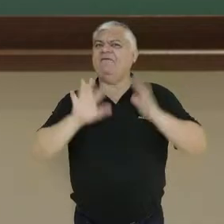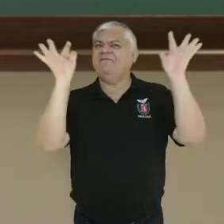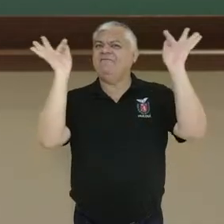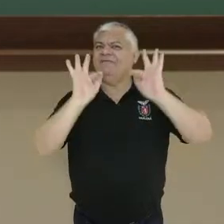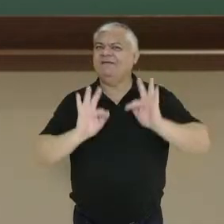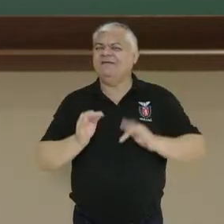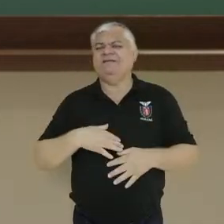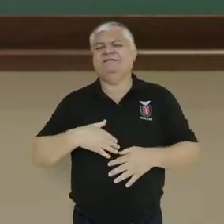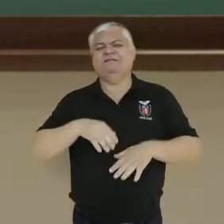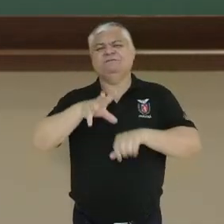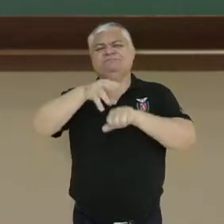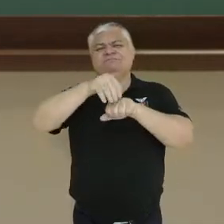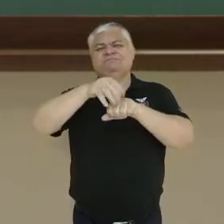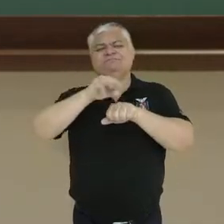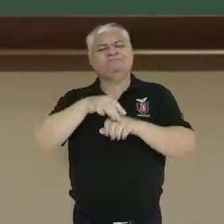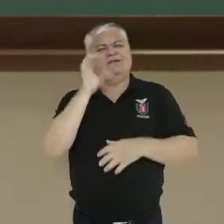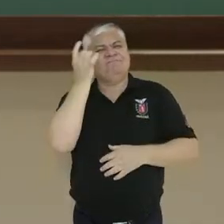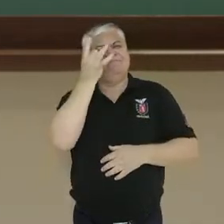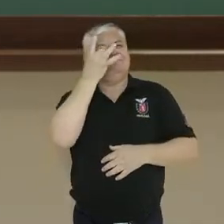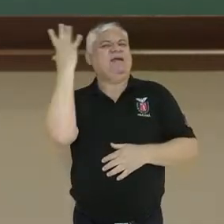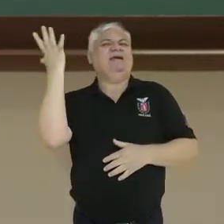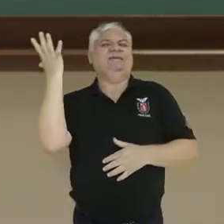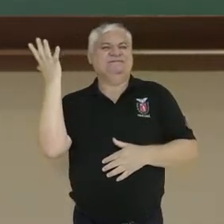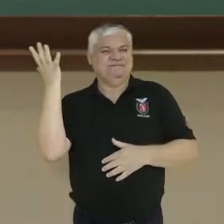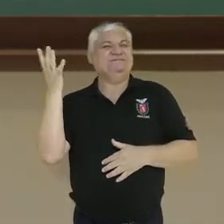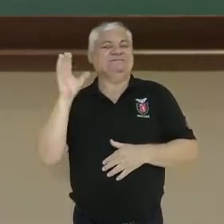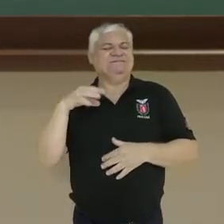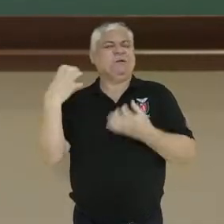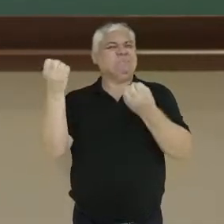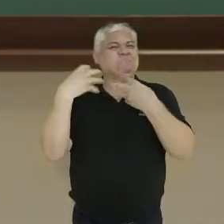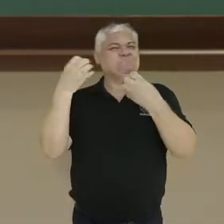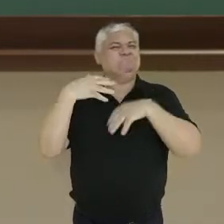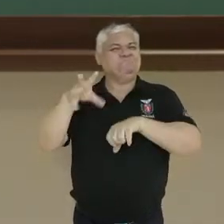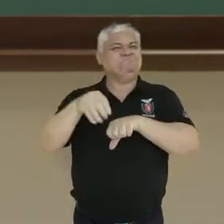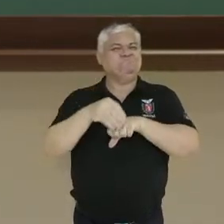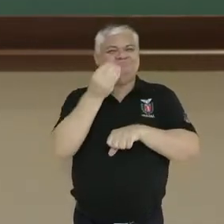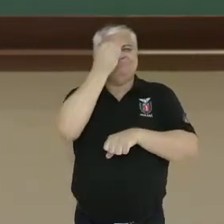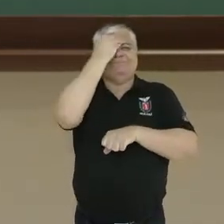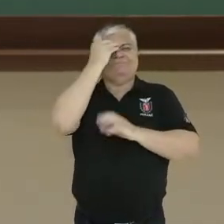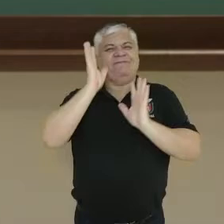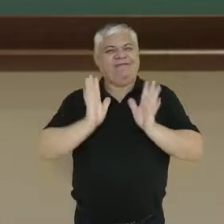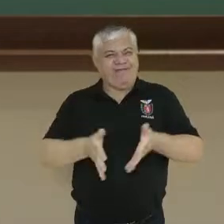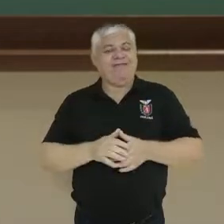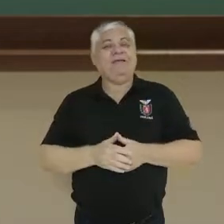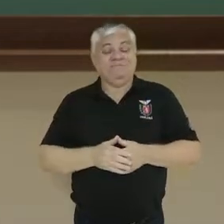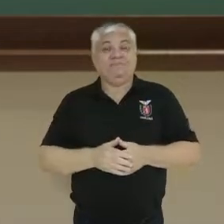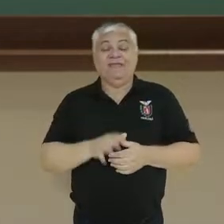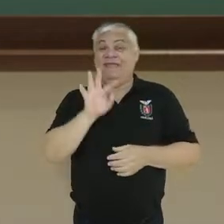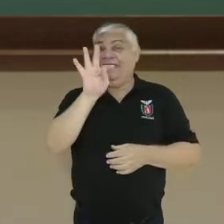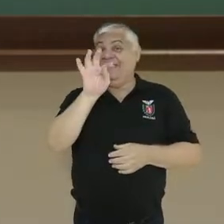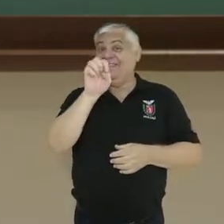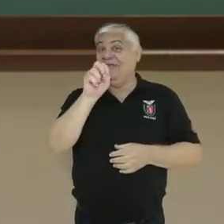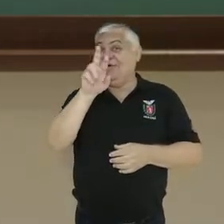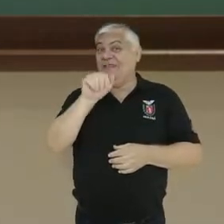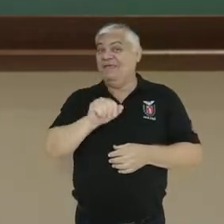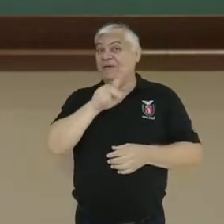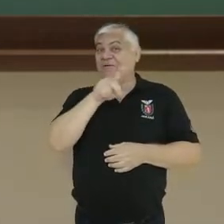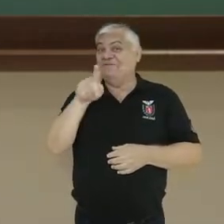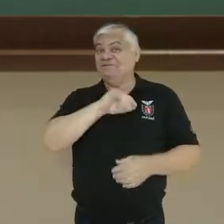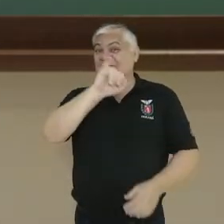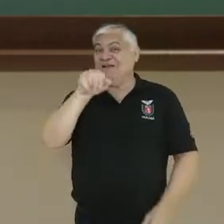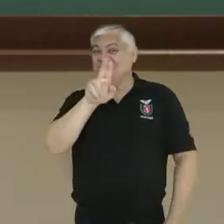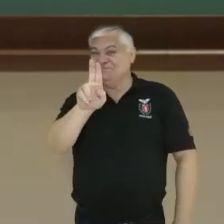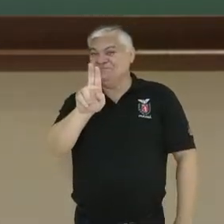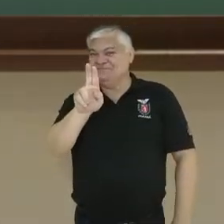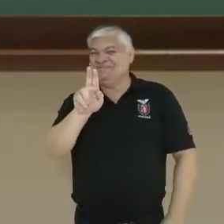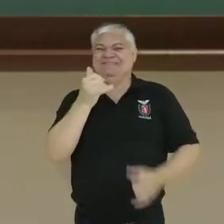mais fácil de absorvermos o que estão ensinando. Sabia disso? Teoria da professora Ju, pode procurar no Google que você vai